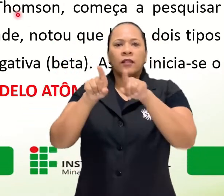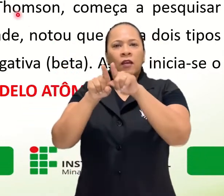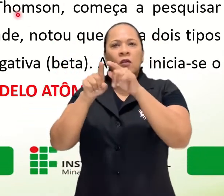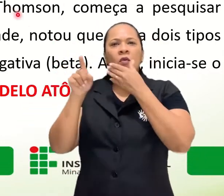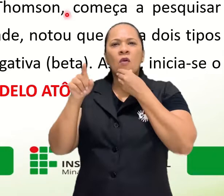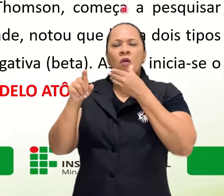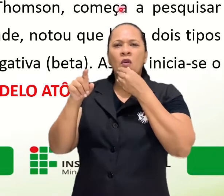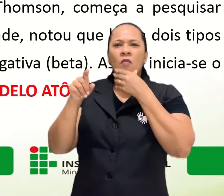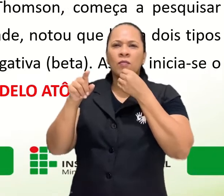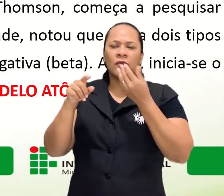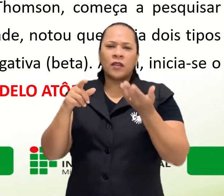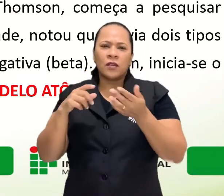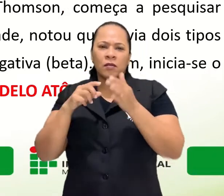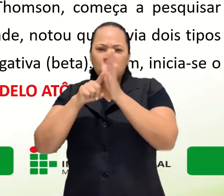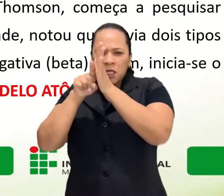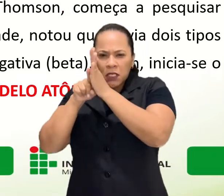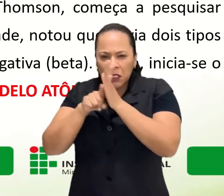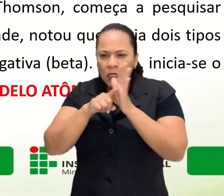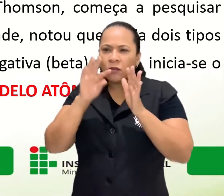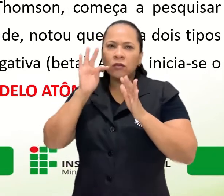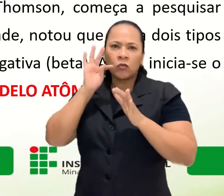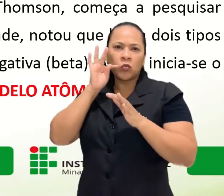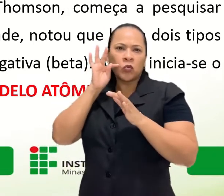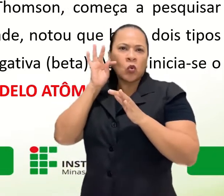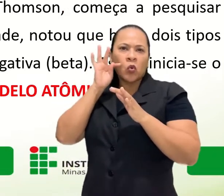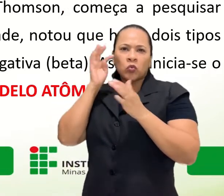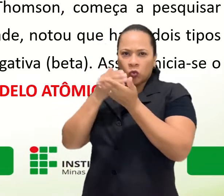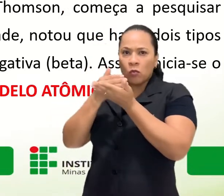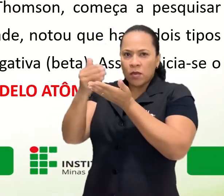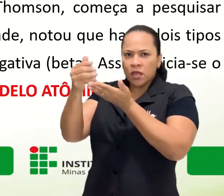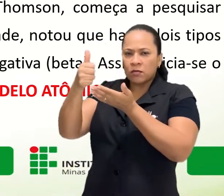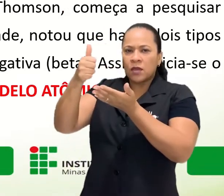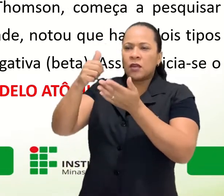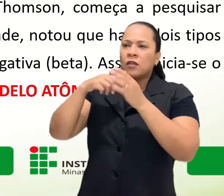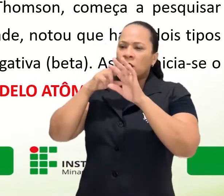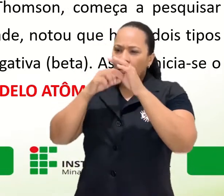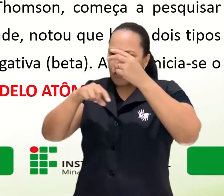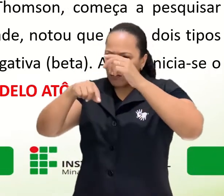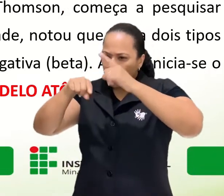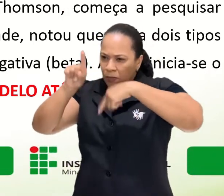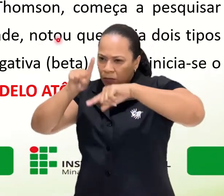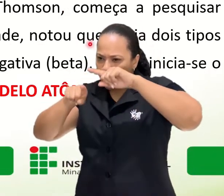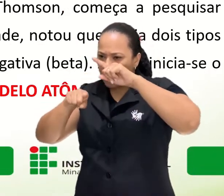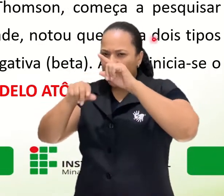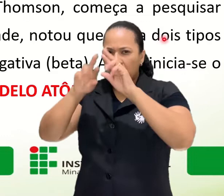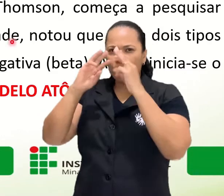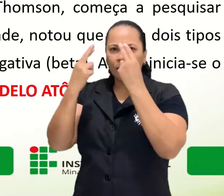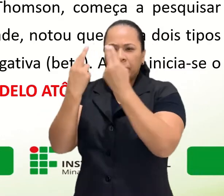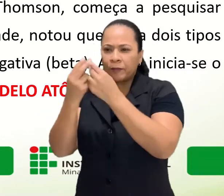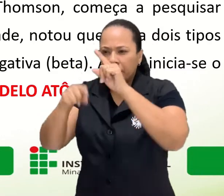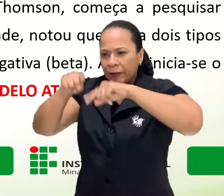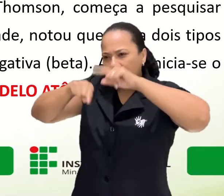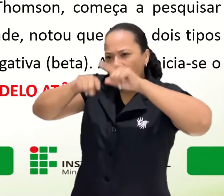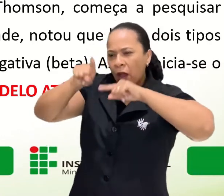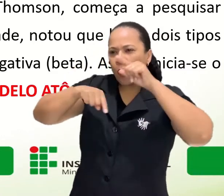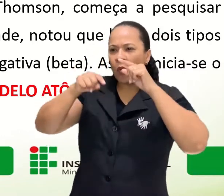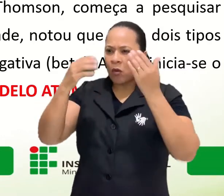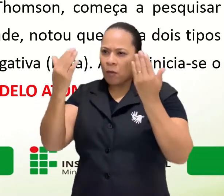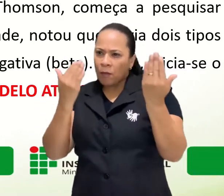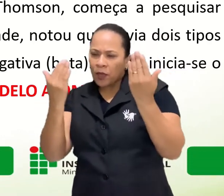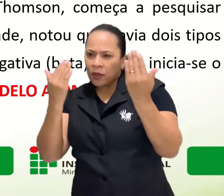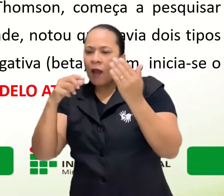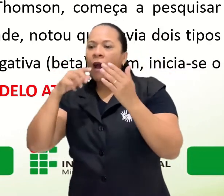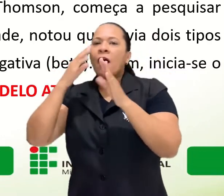por Thomson, começou a pesquisar materiais radioativos e, aos 26 anos de idade, notou que havia dois tipos de